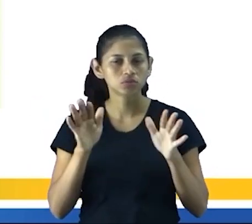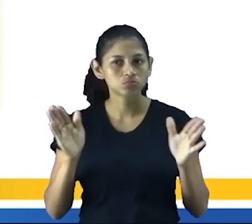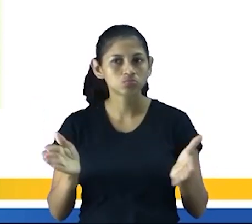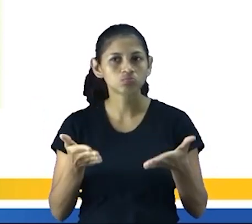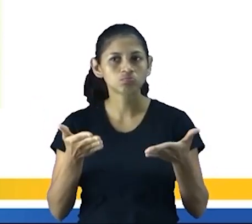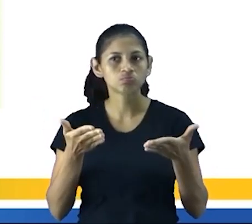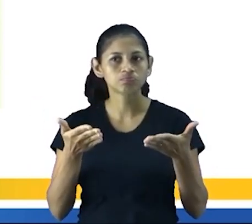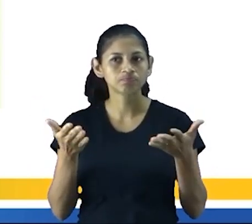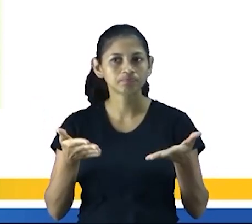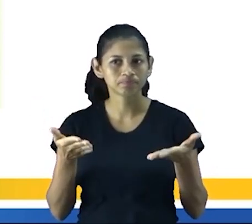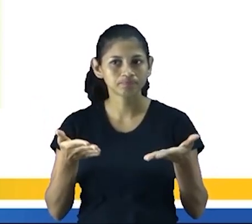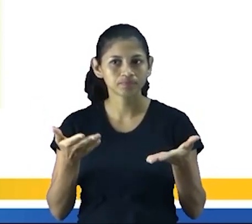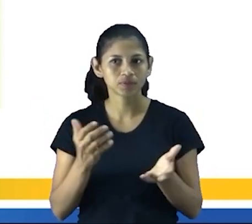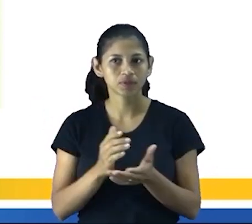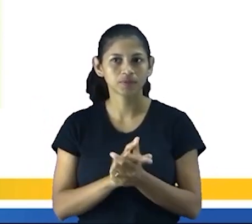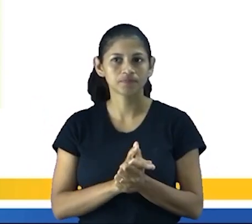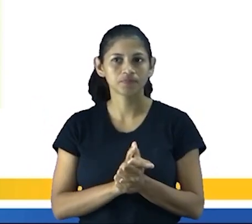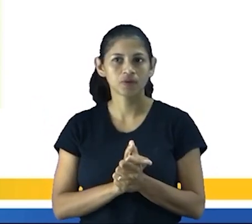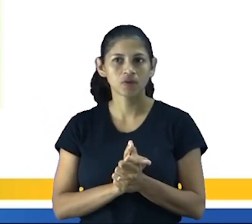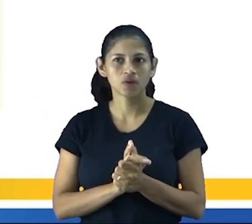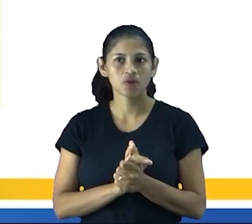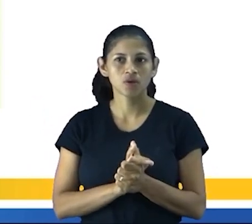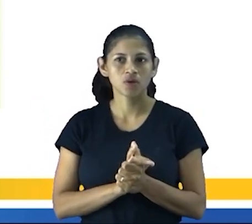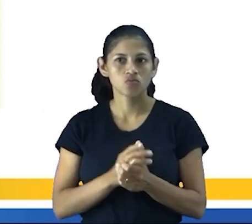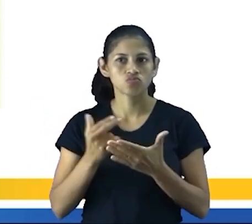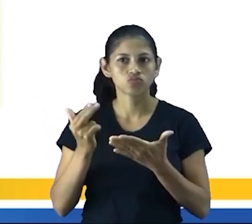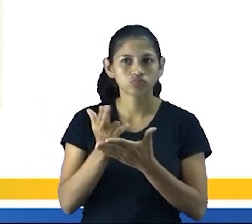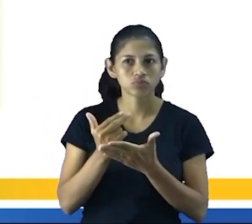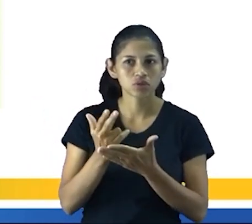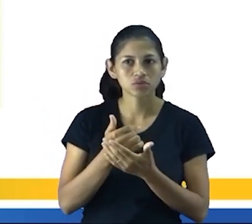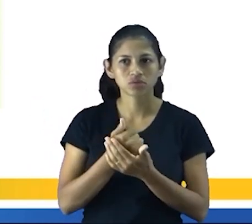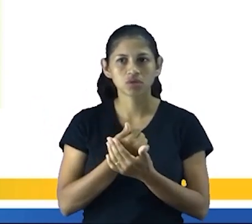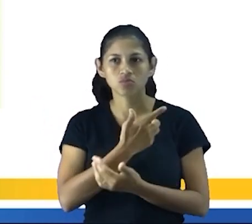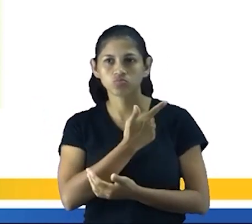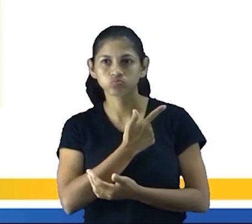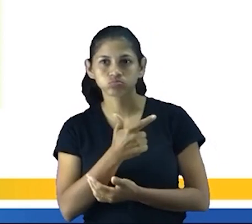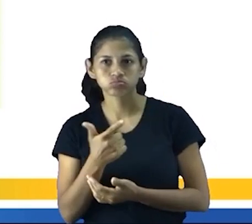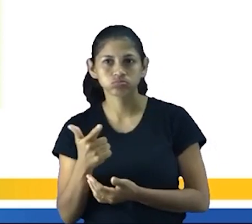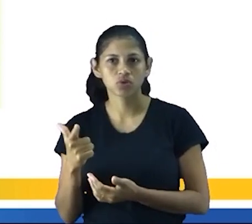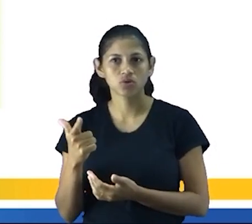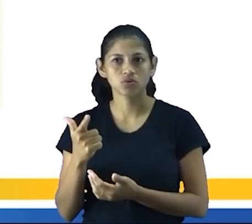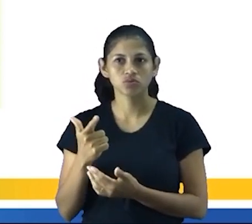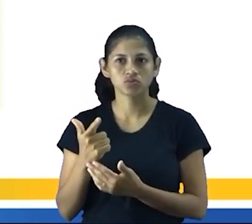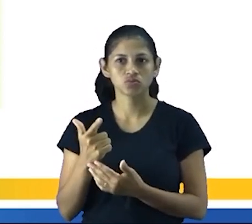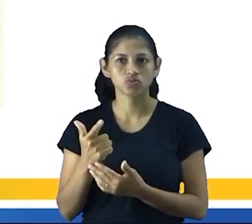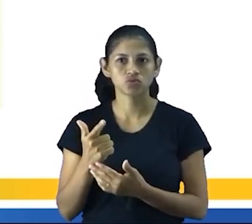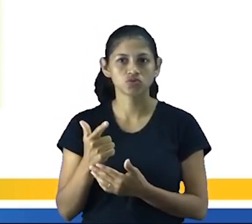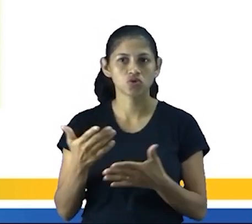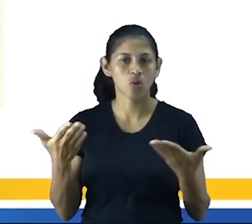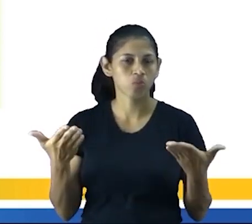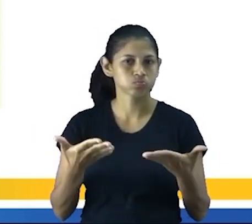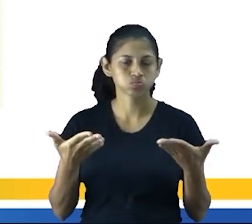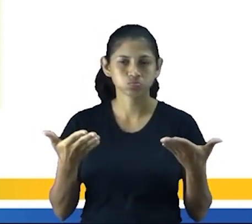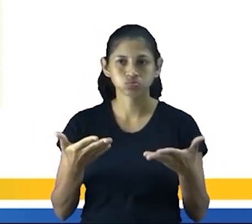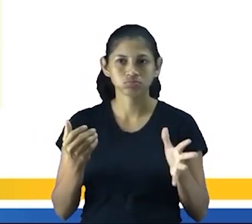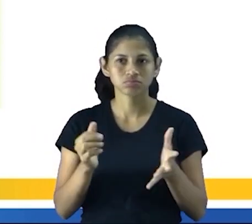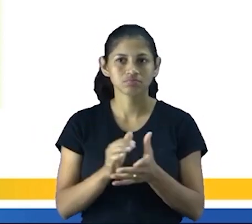desenho, contudo, nada tinha de moderno na atmosfera e no que